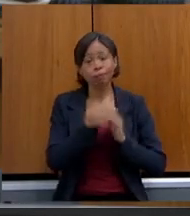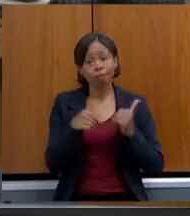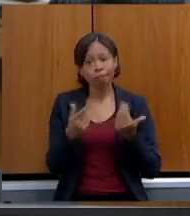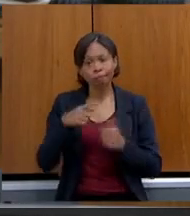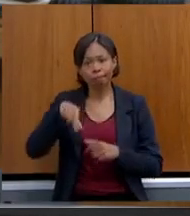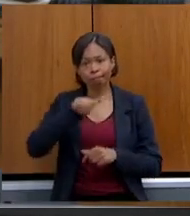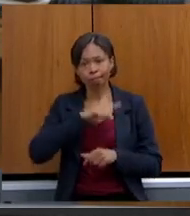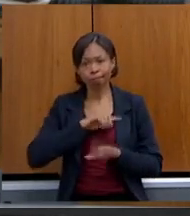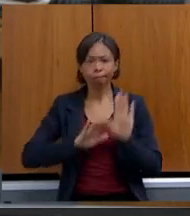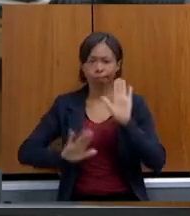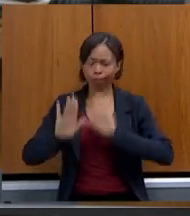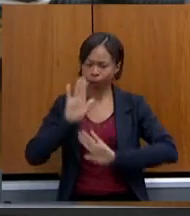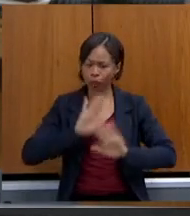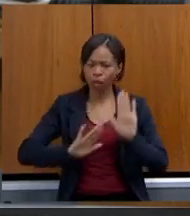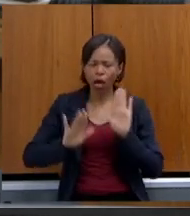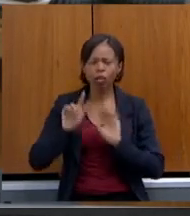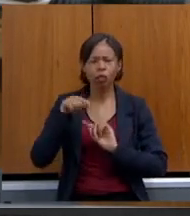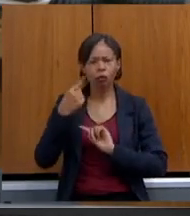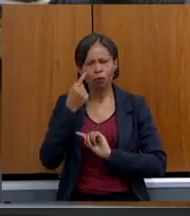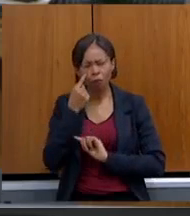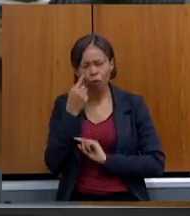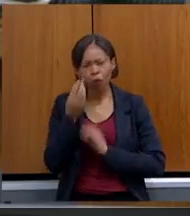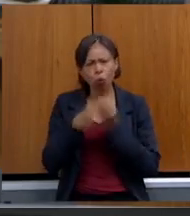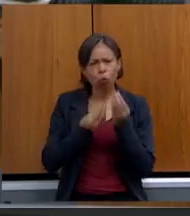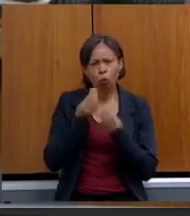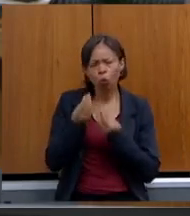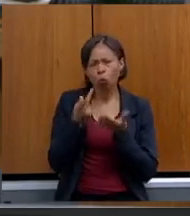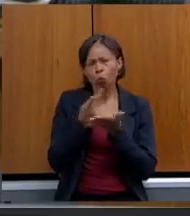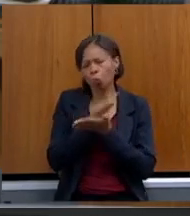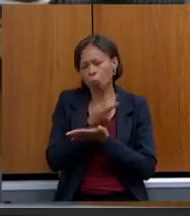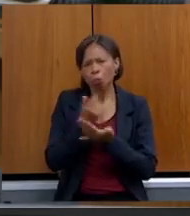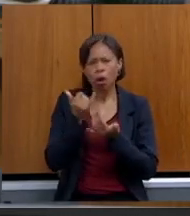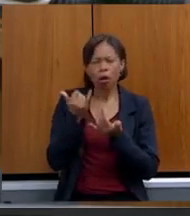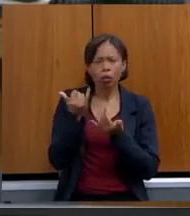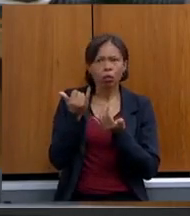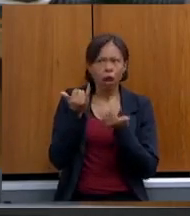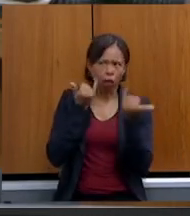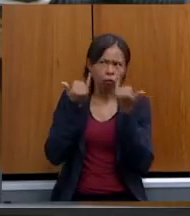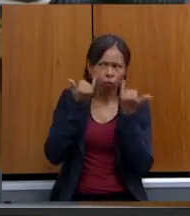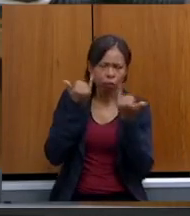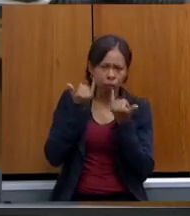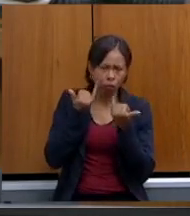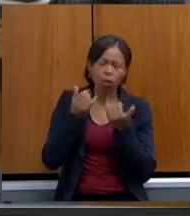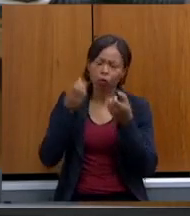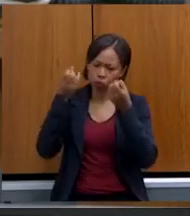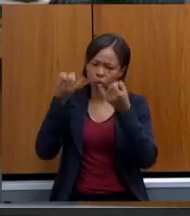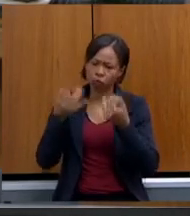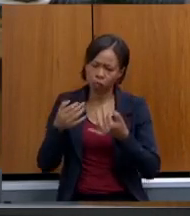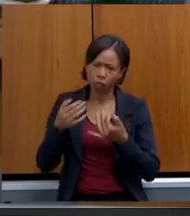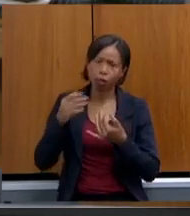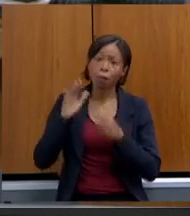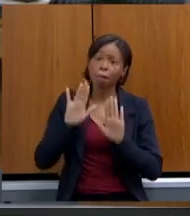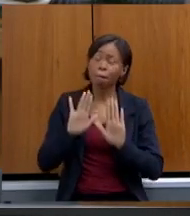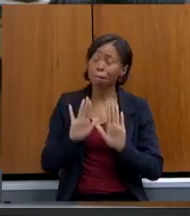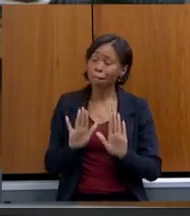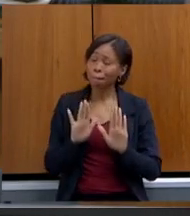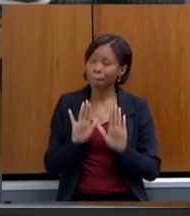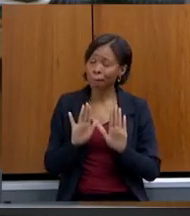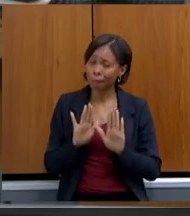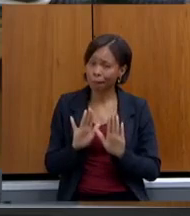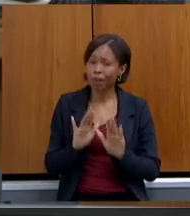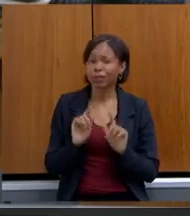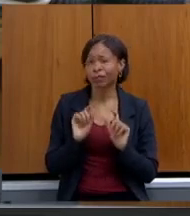esse cuidado de verificar detalhadamente a comunicação é mas eu lhe digo que implantar